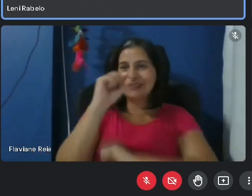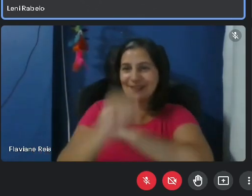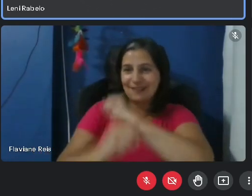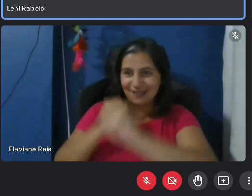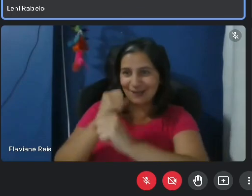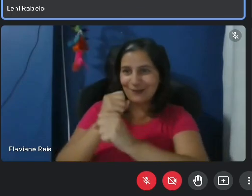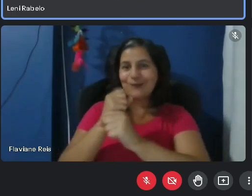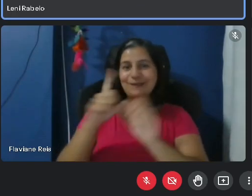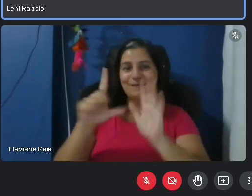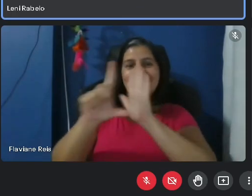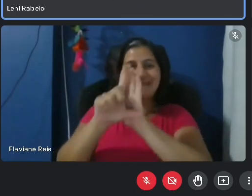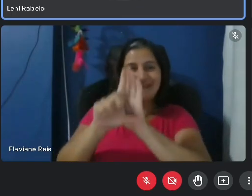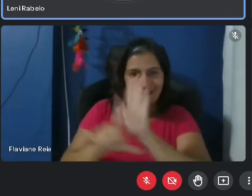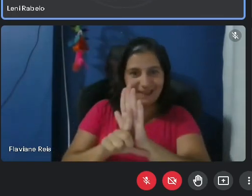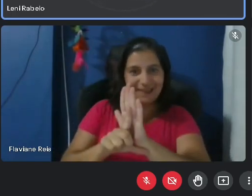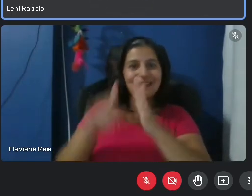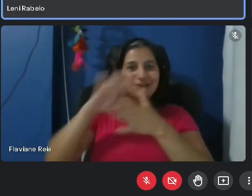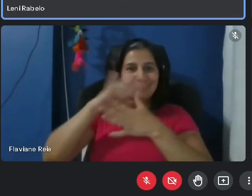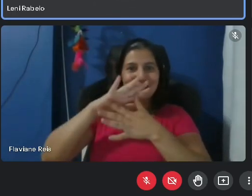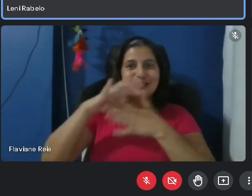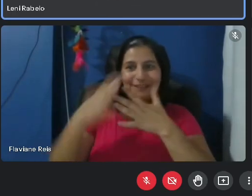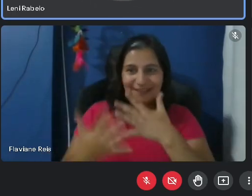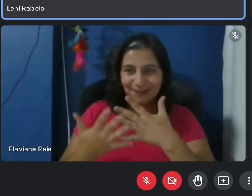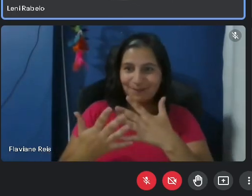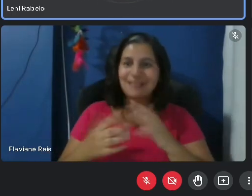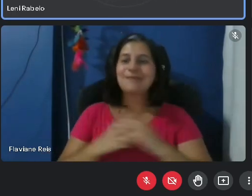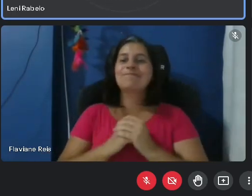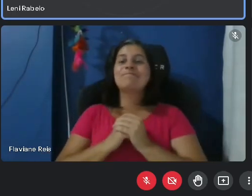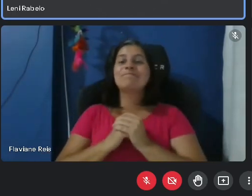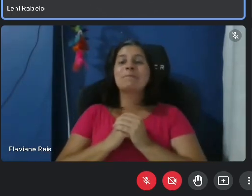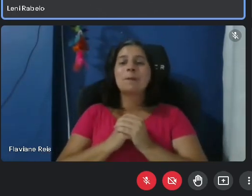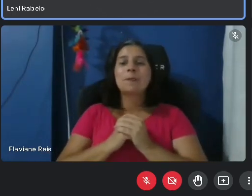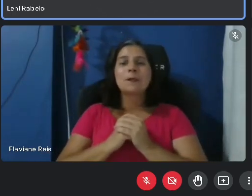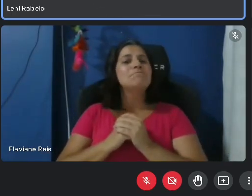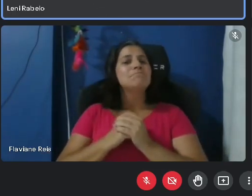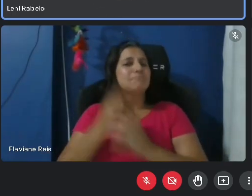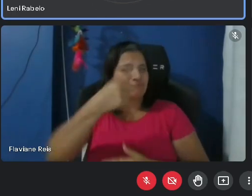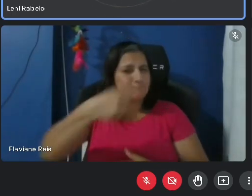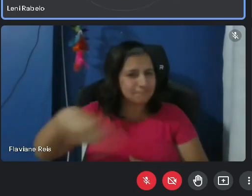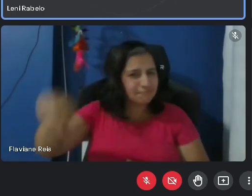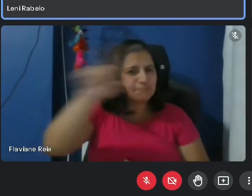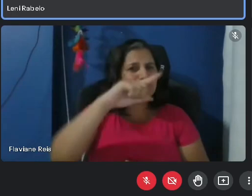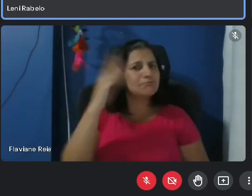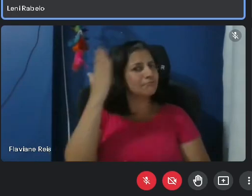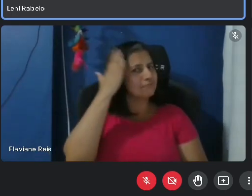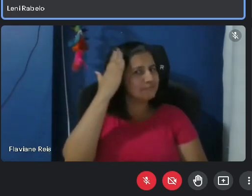convite. Esse seminário da lei, né, de Libras,